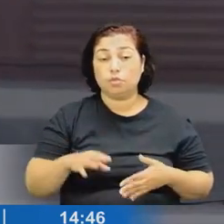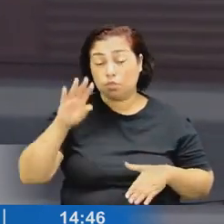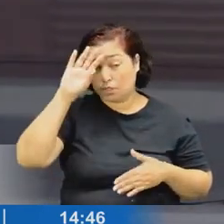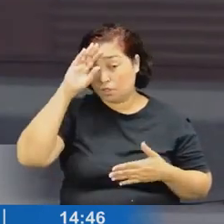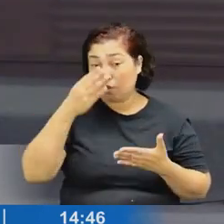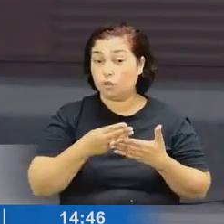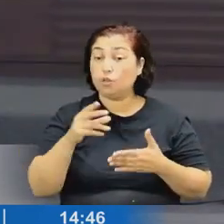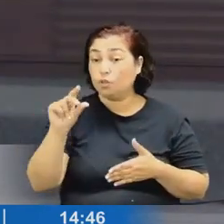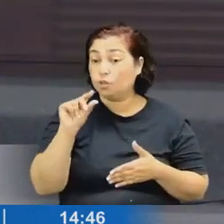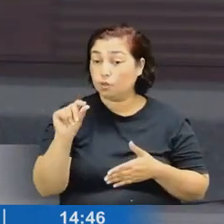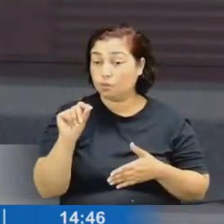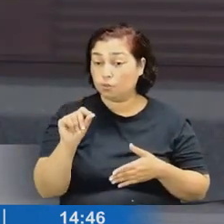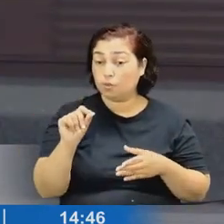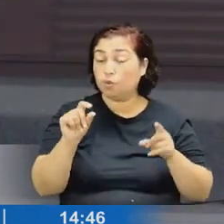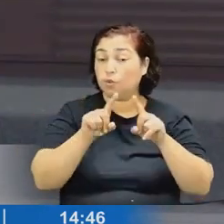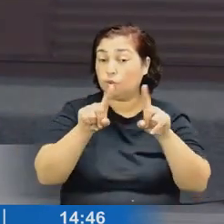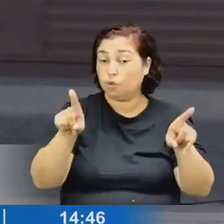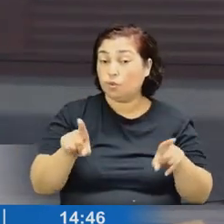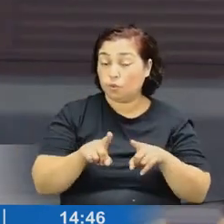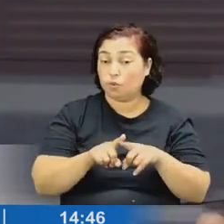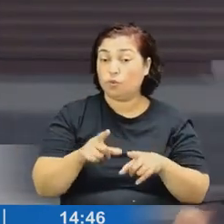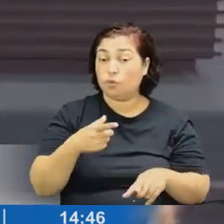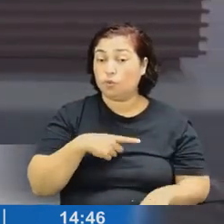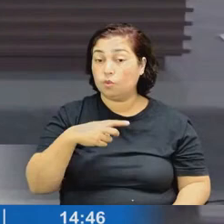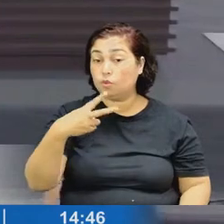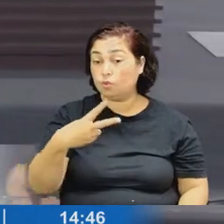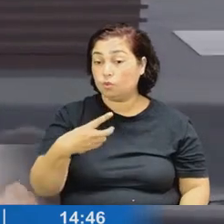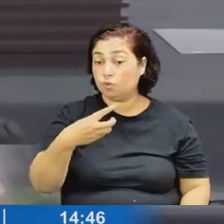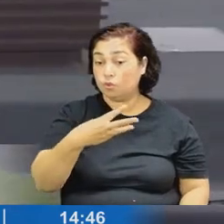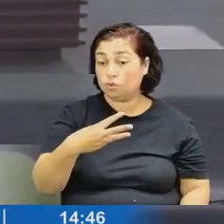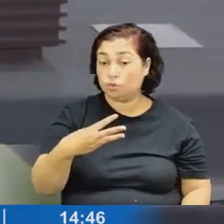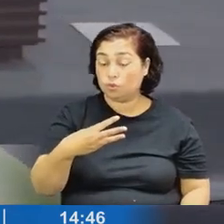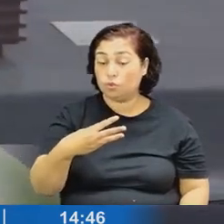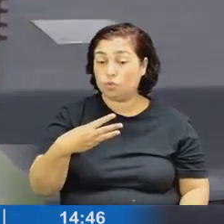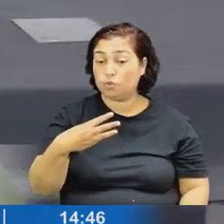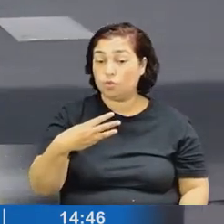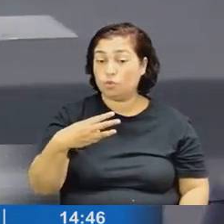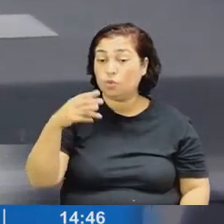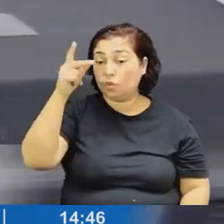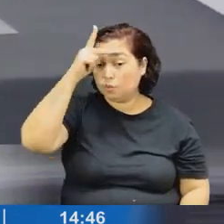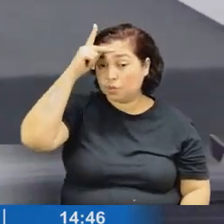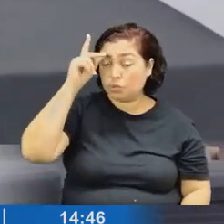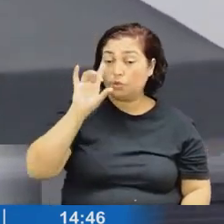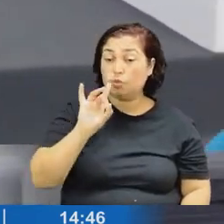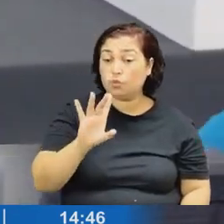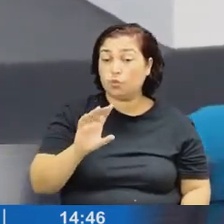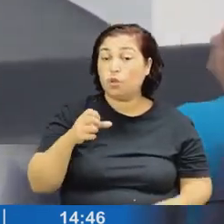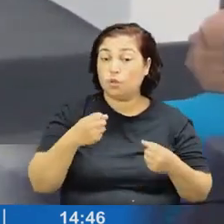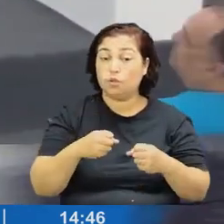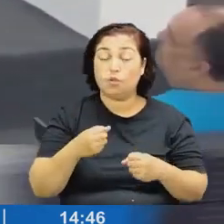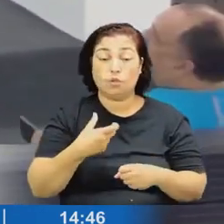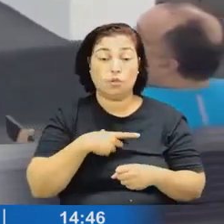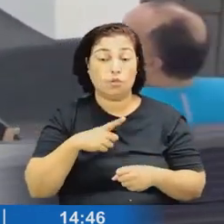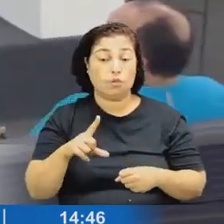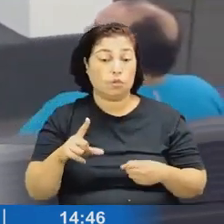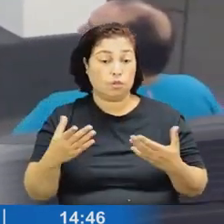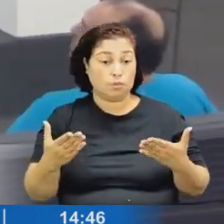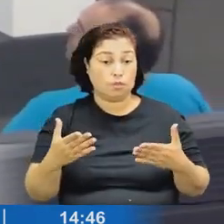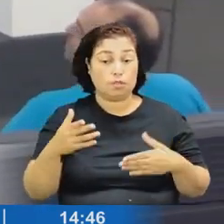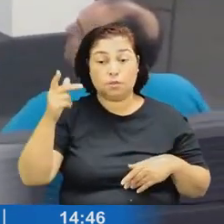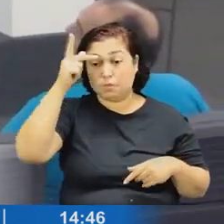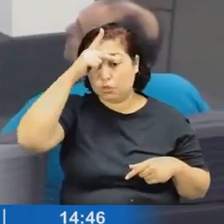pouco gabinete de vereador ter duas três pessoas só eu acho pouco tinha que poder indicar mais é mais gasto público mas